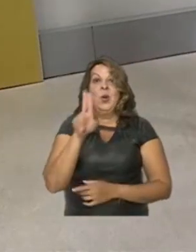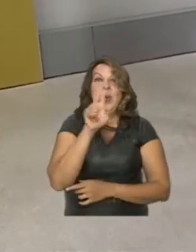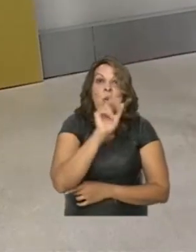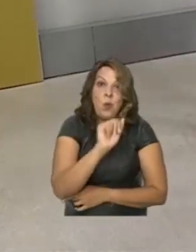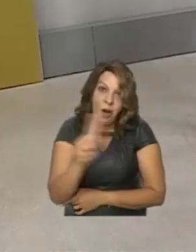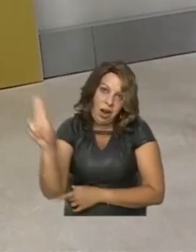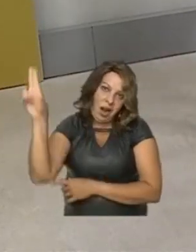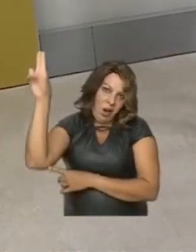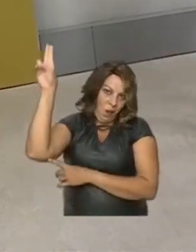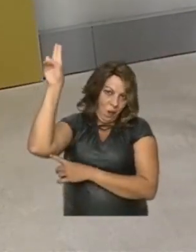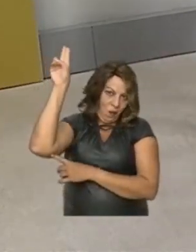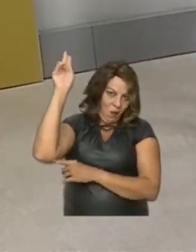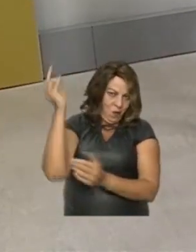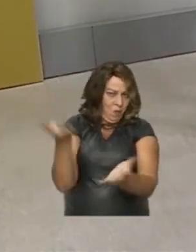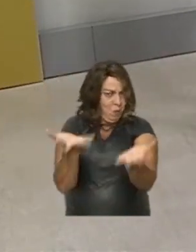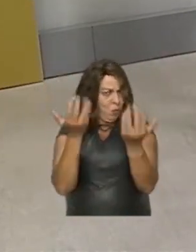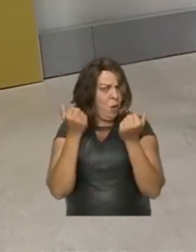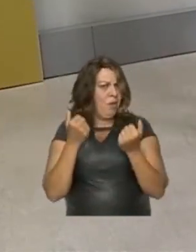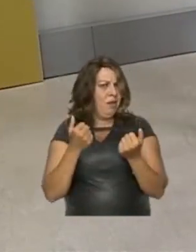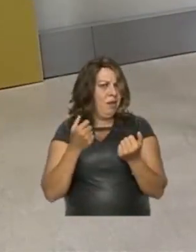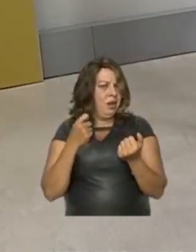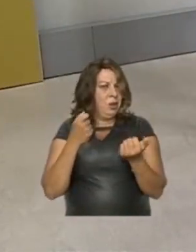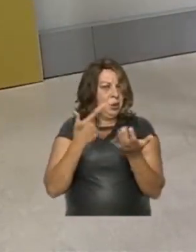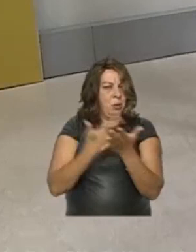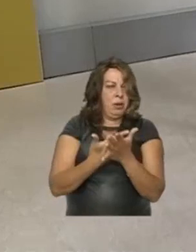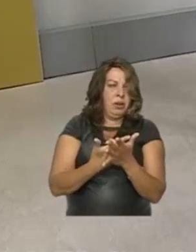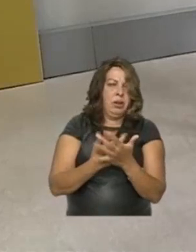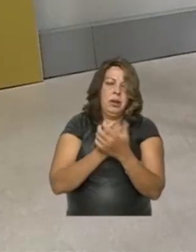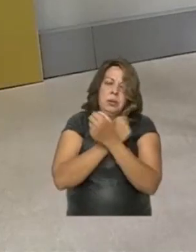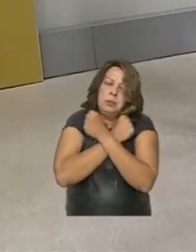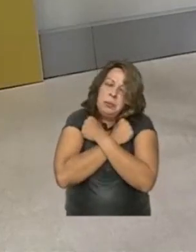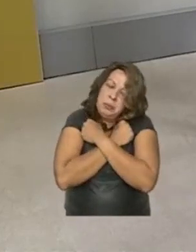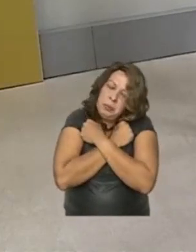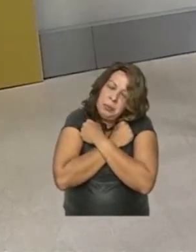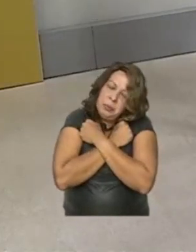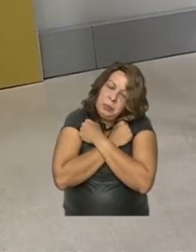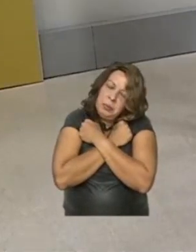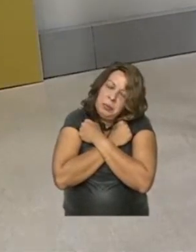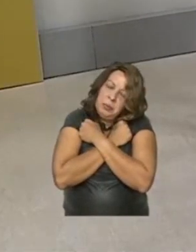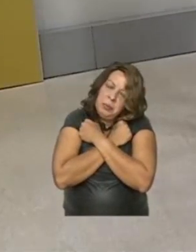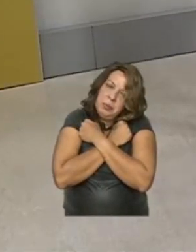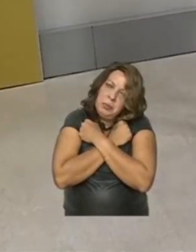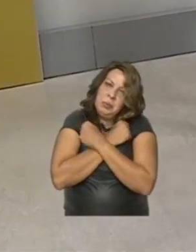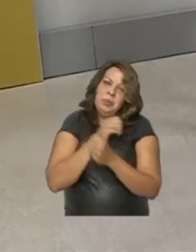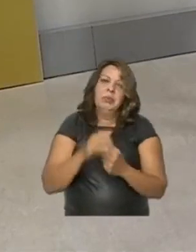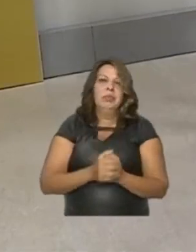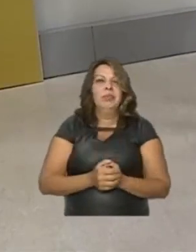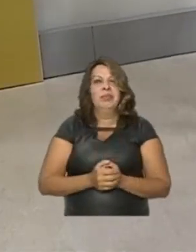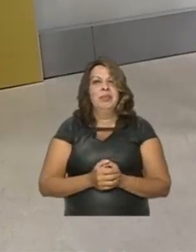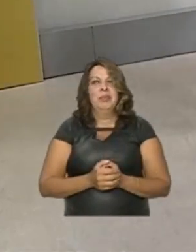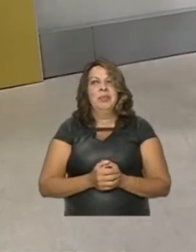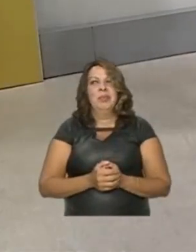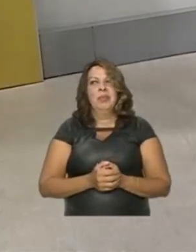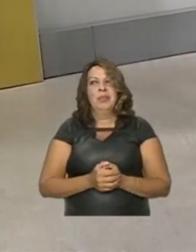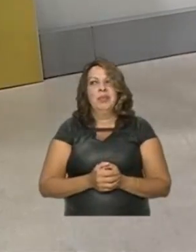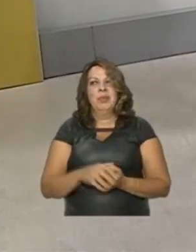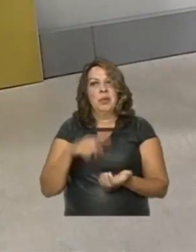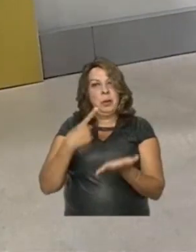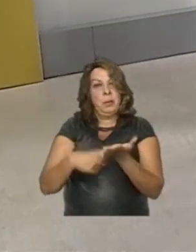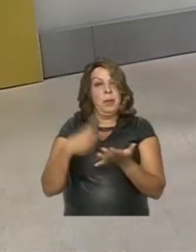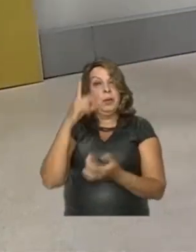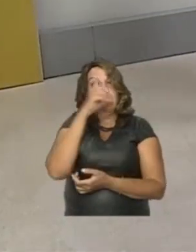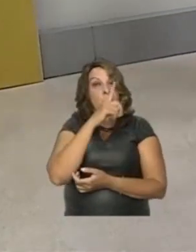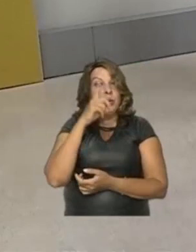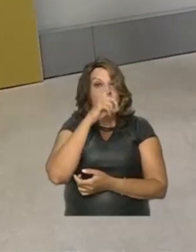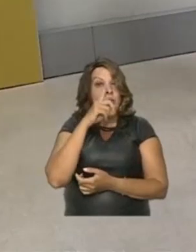Uau! Vamos lá, gente! Adquiram, ó! Deixa eu mandar um abraço especial. Gil do Pernambucano não perde o nosso programa. E ele já combinou, ó.